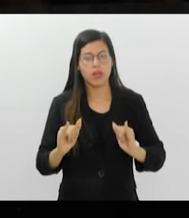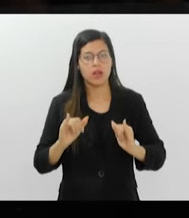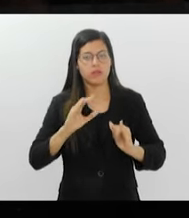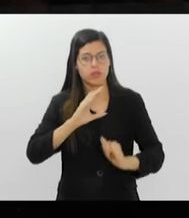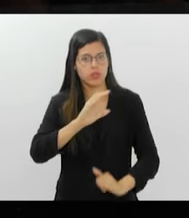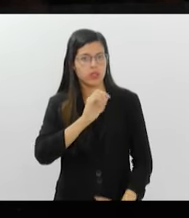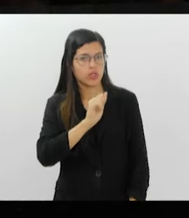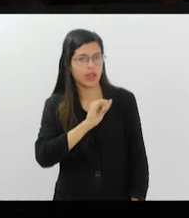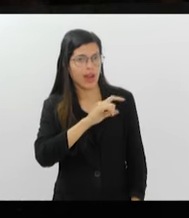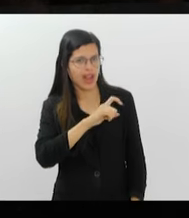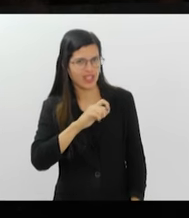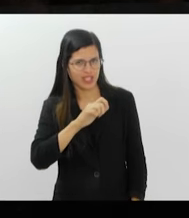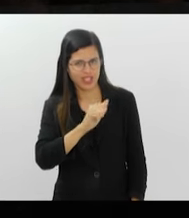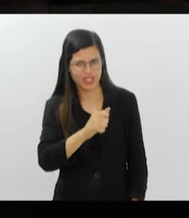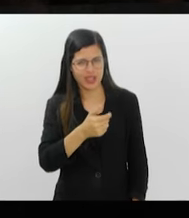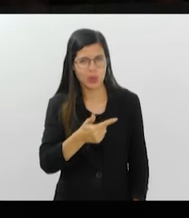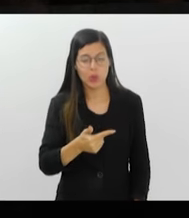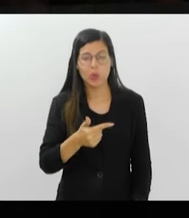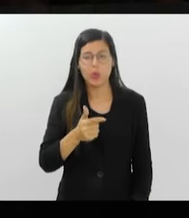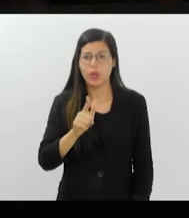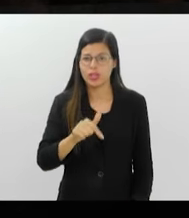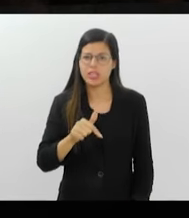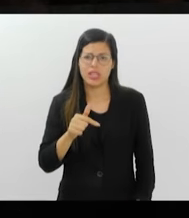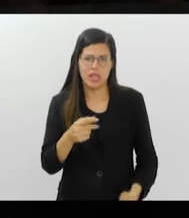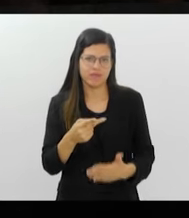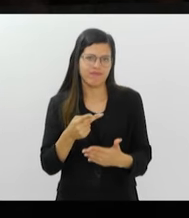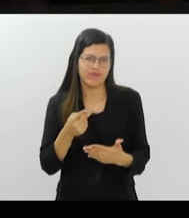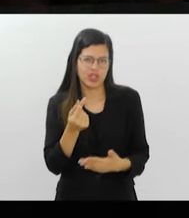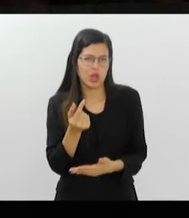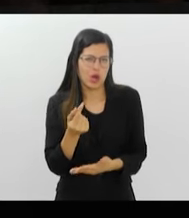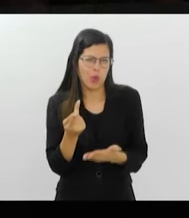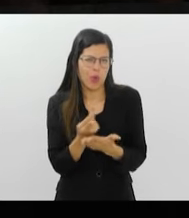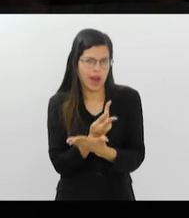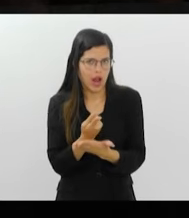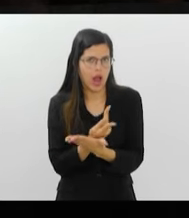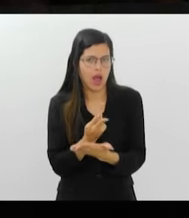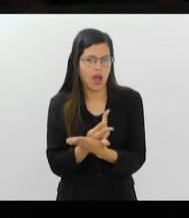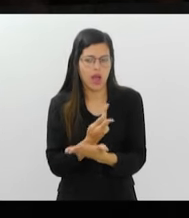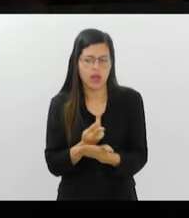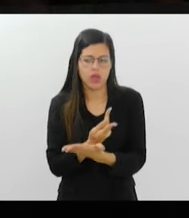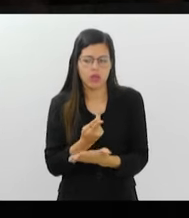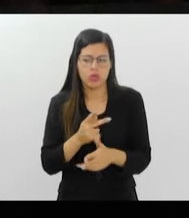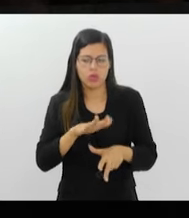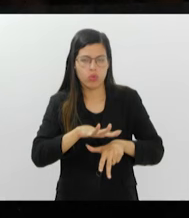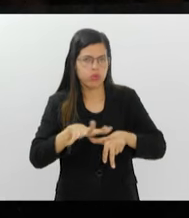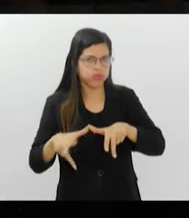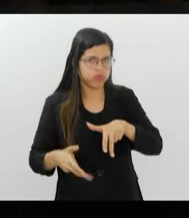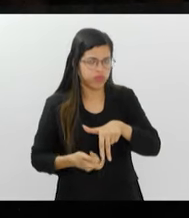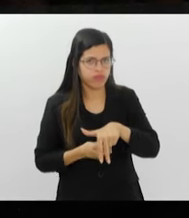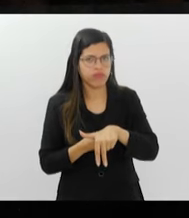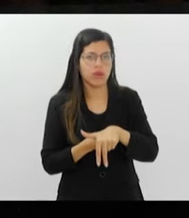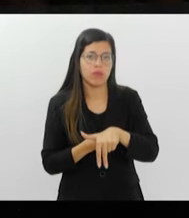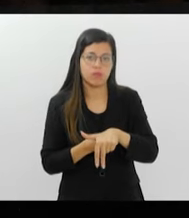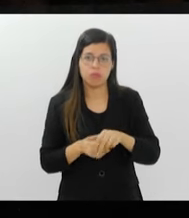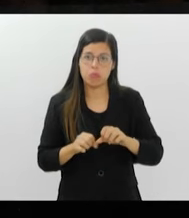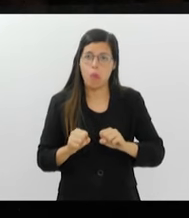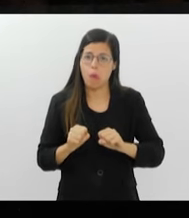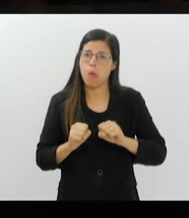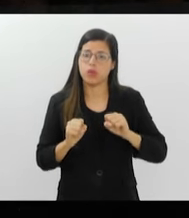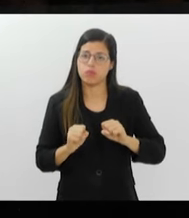dinheiro clandestino, né, se possivelmente lubridiado dos cofres públicos.